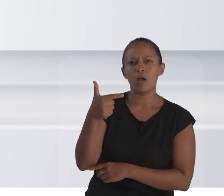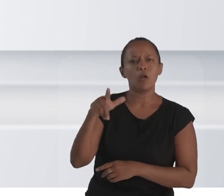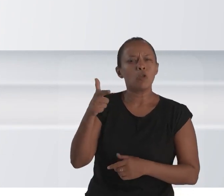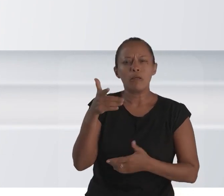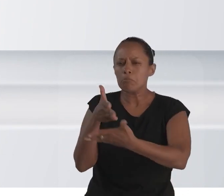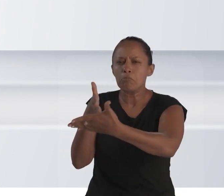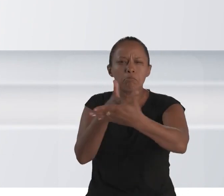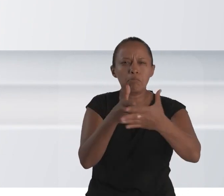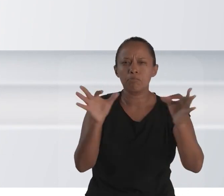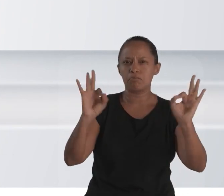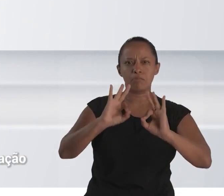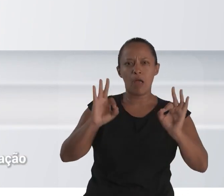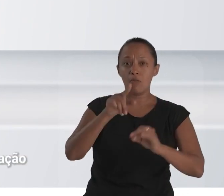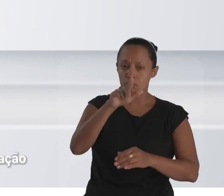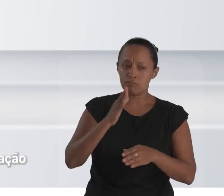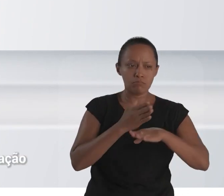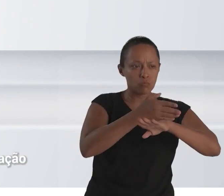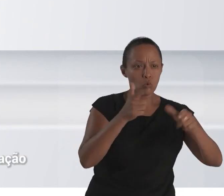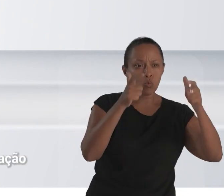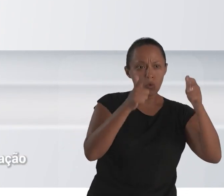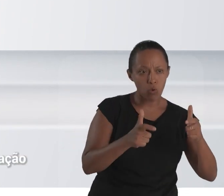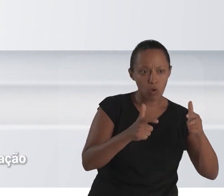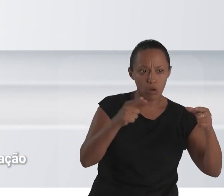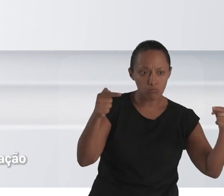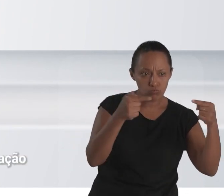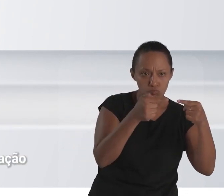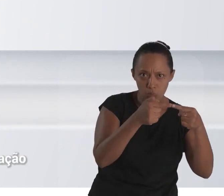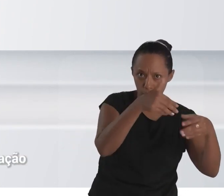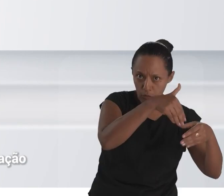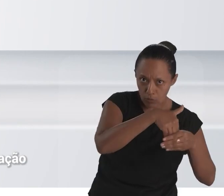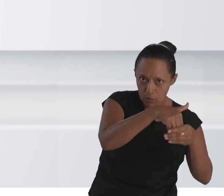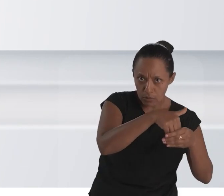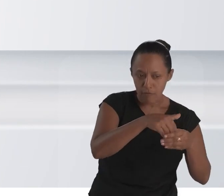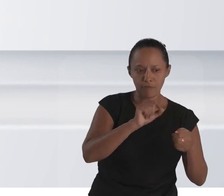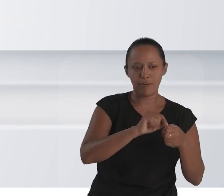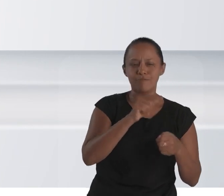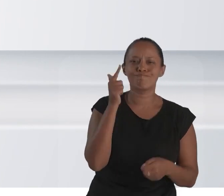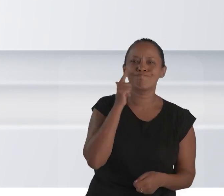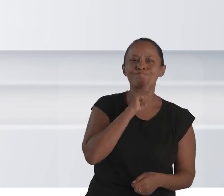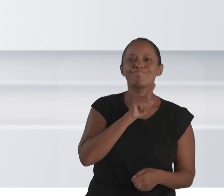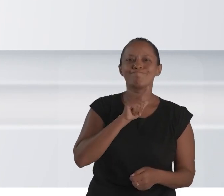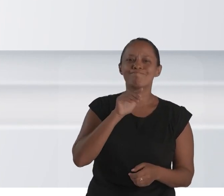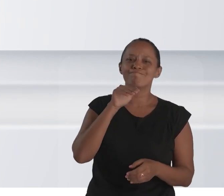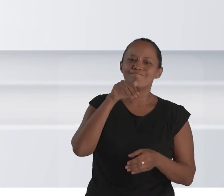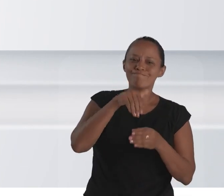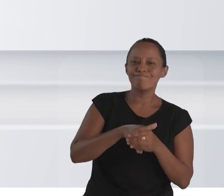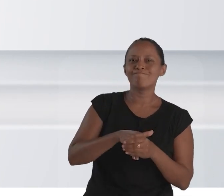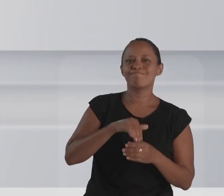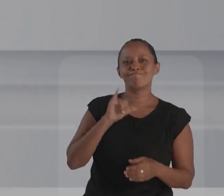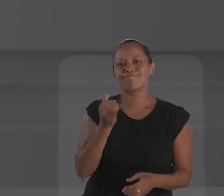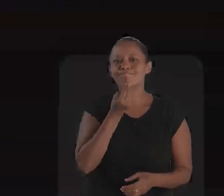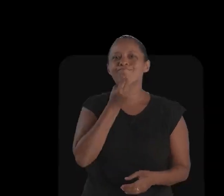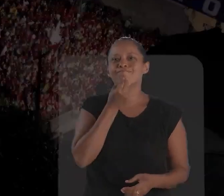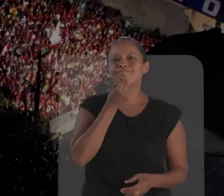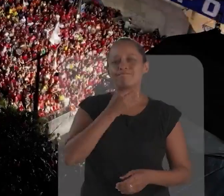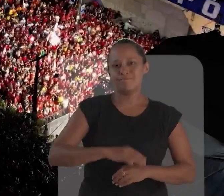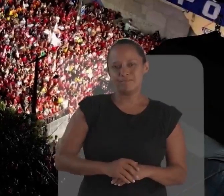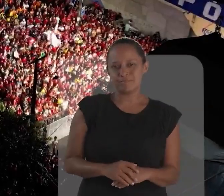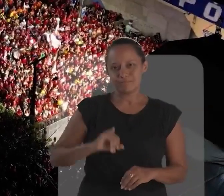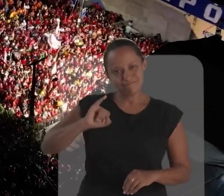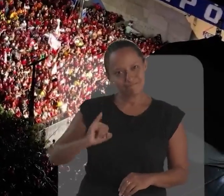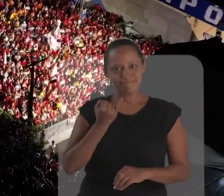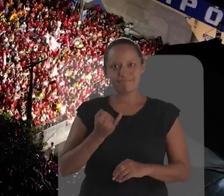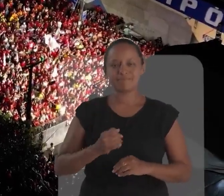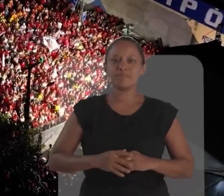sem nenhum impedimento. É só comparecer ao seu local de votação e fazer valer a sua vontade.